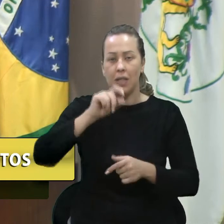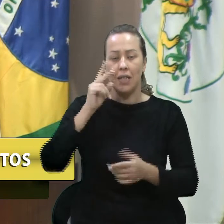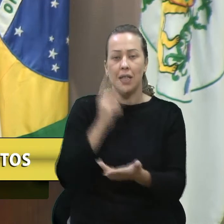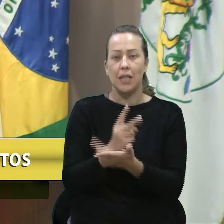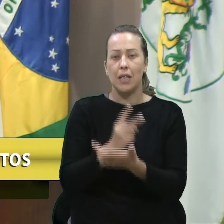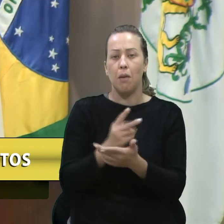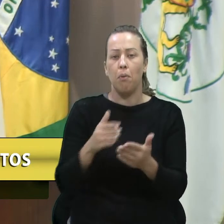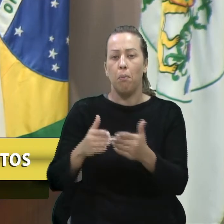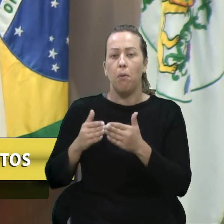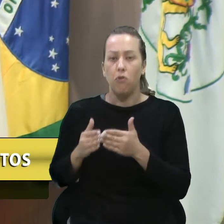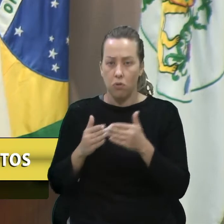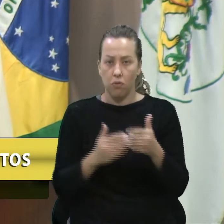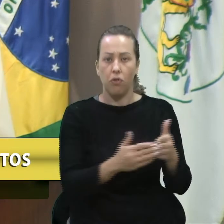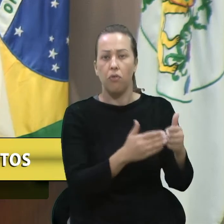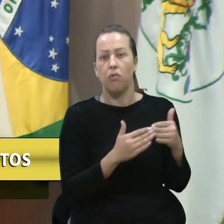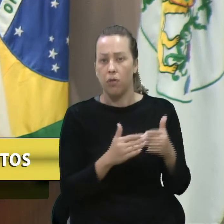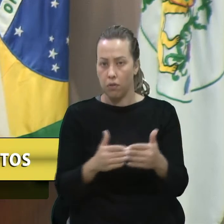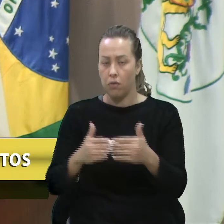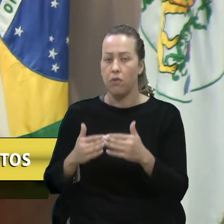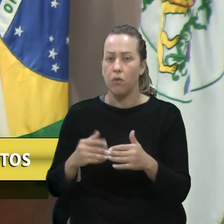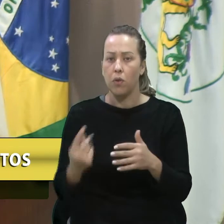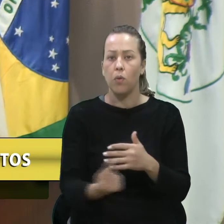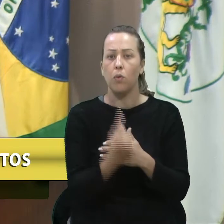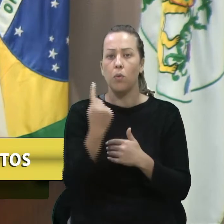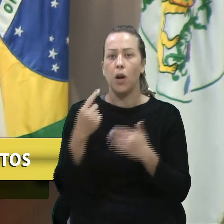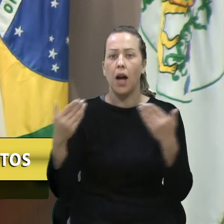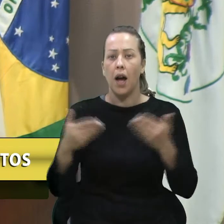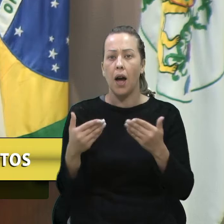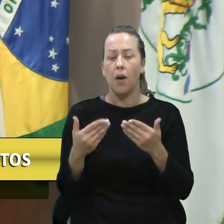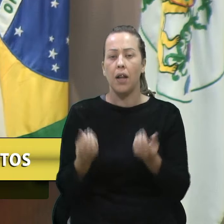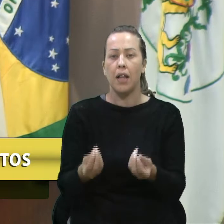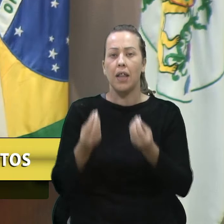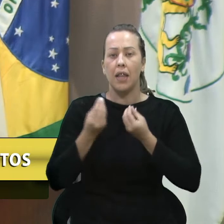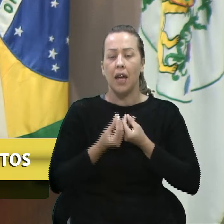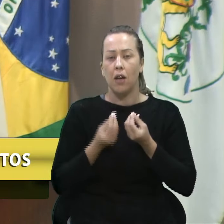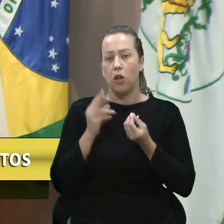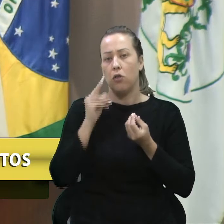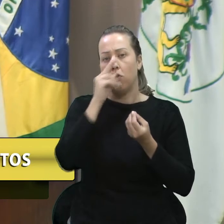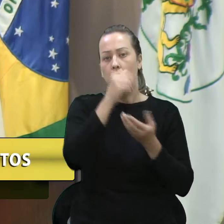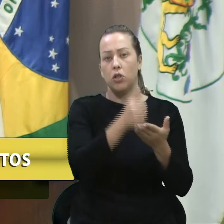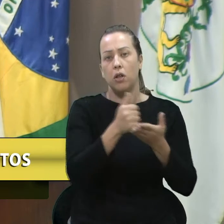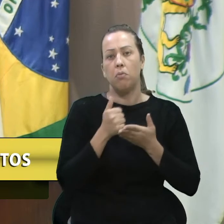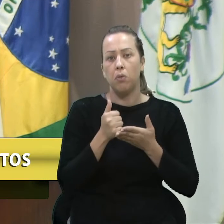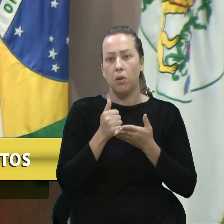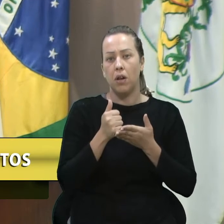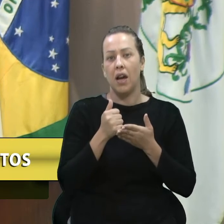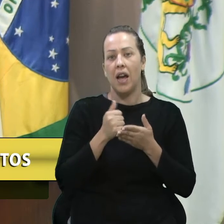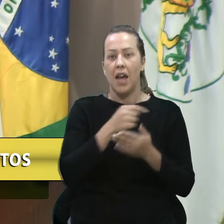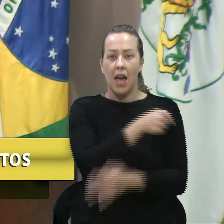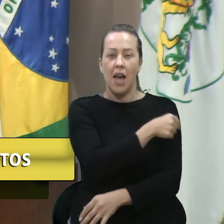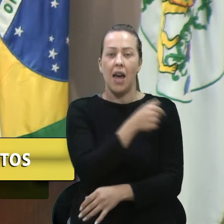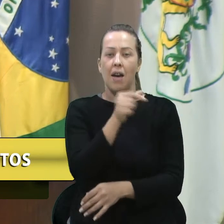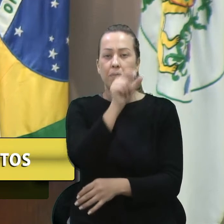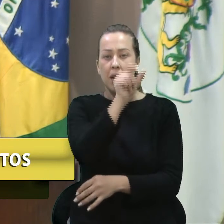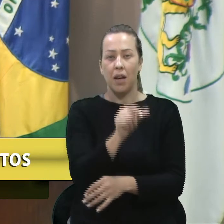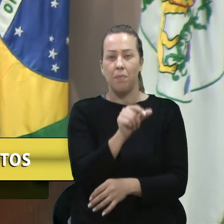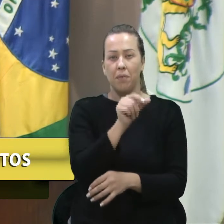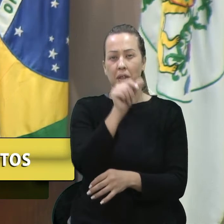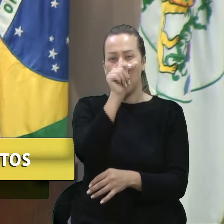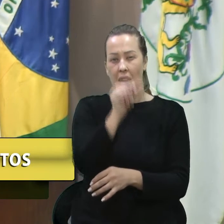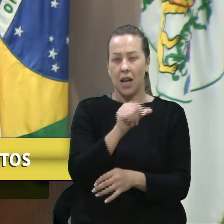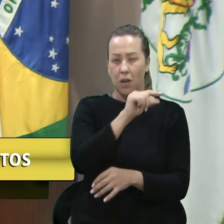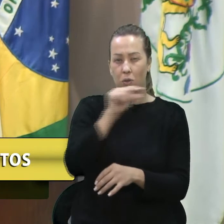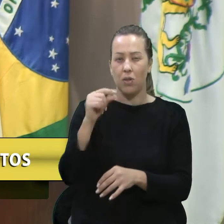de favores. Um deles agora que está nos dando uma mão muito forte é a Cruz Vermelha